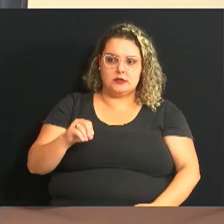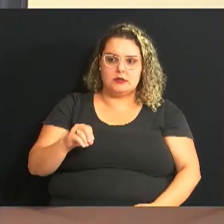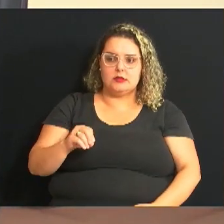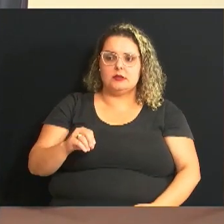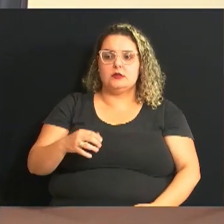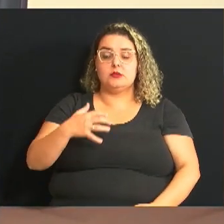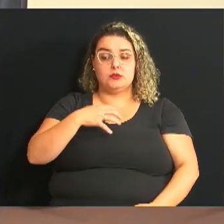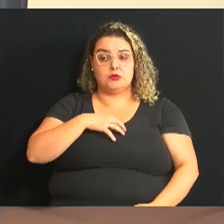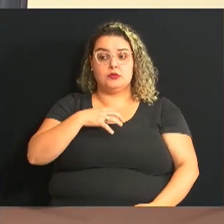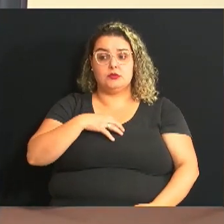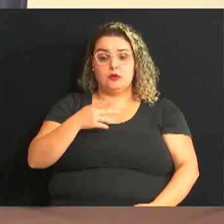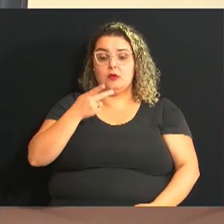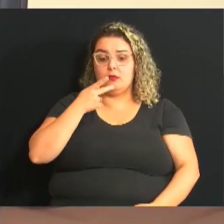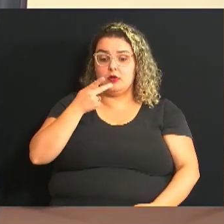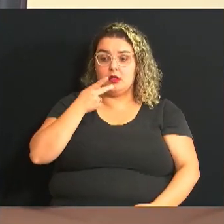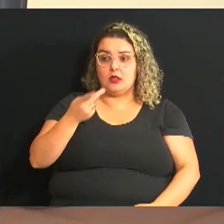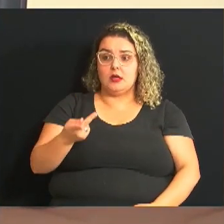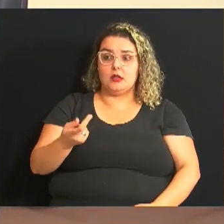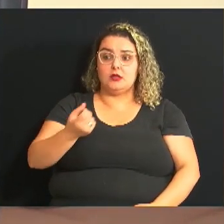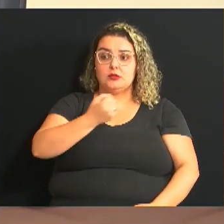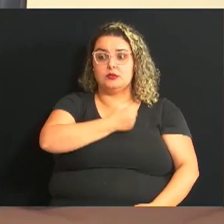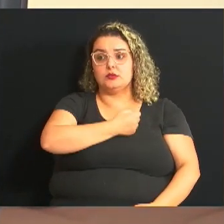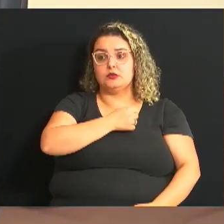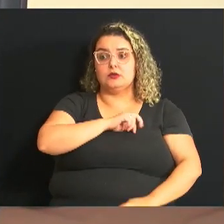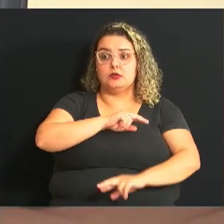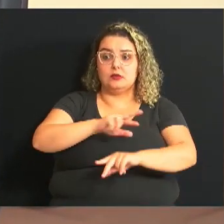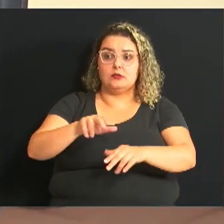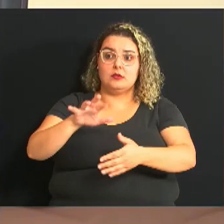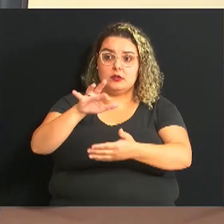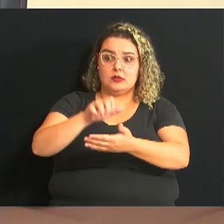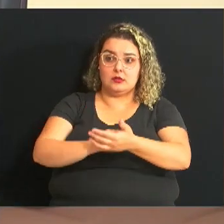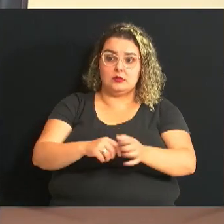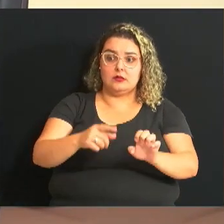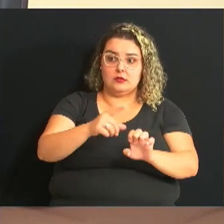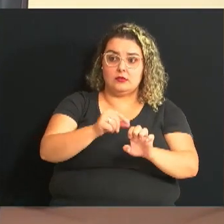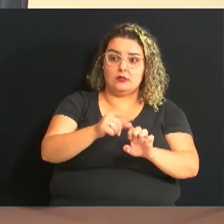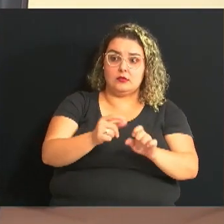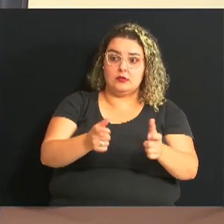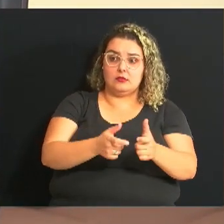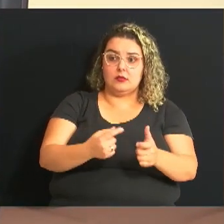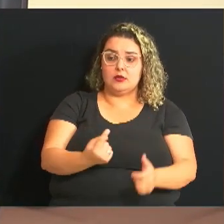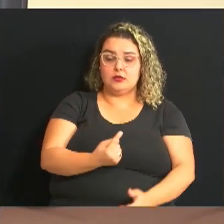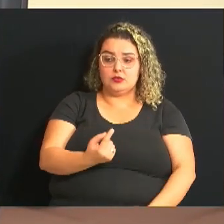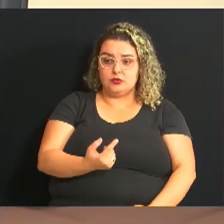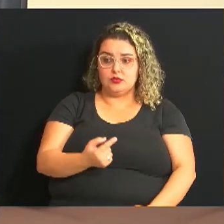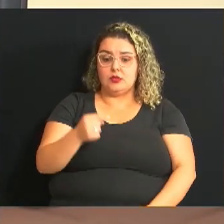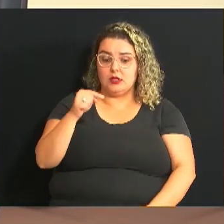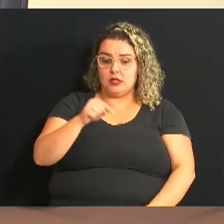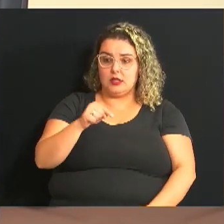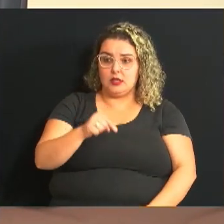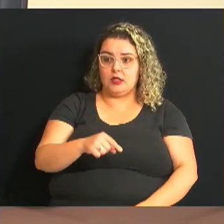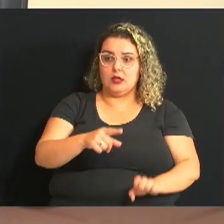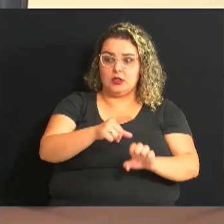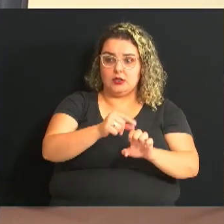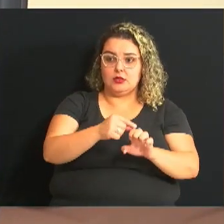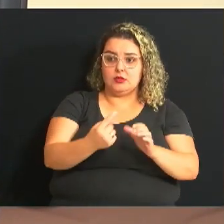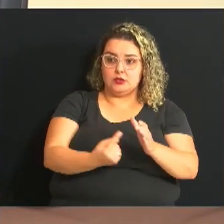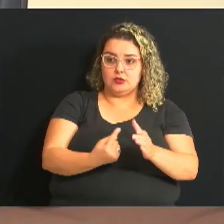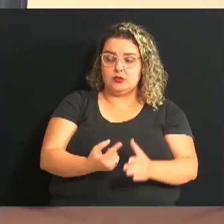em números, muito cadastro de microempreendedor individual. Esse microempreendedor que